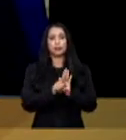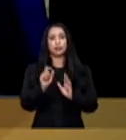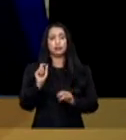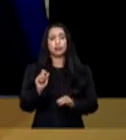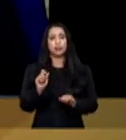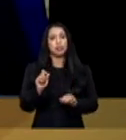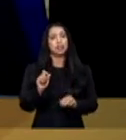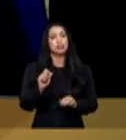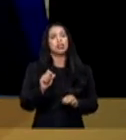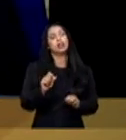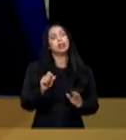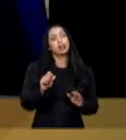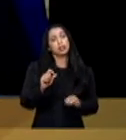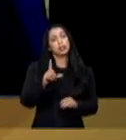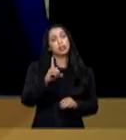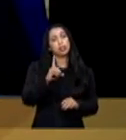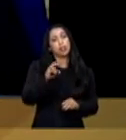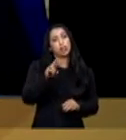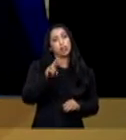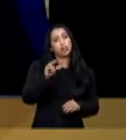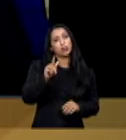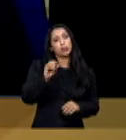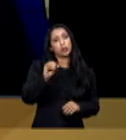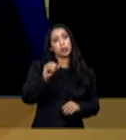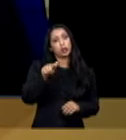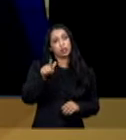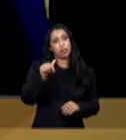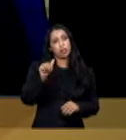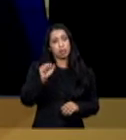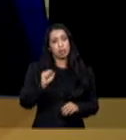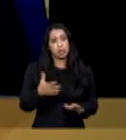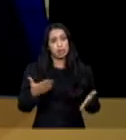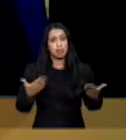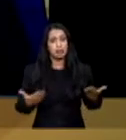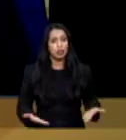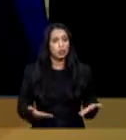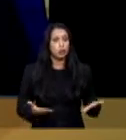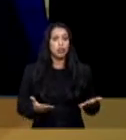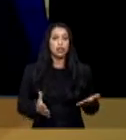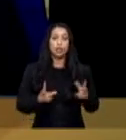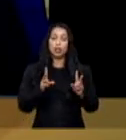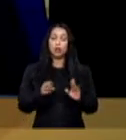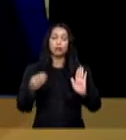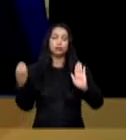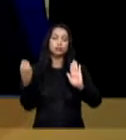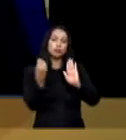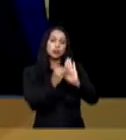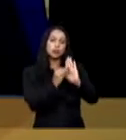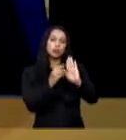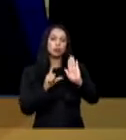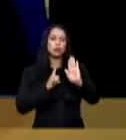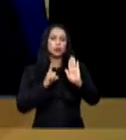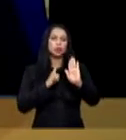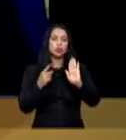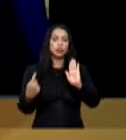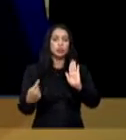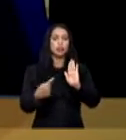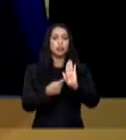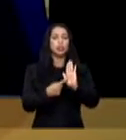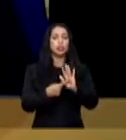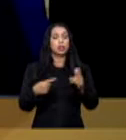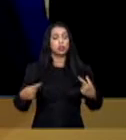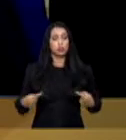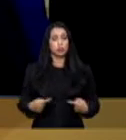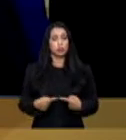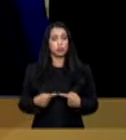Drogas. Aliás, no caso ora julgado, esse foi exatamente um dos dispositivos objeto de